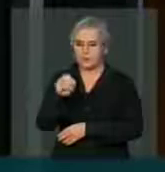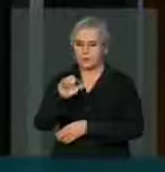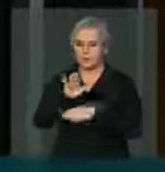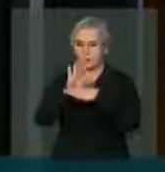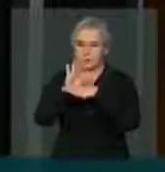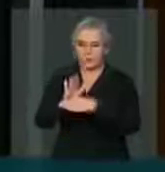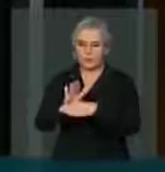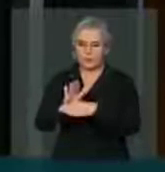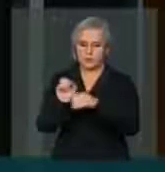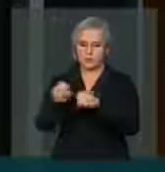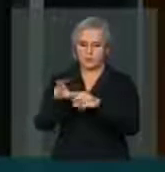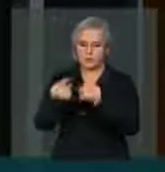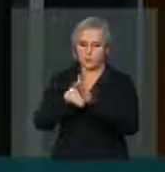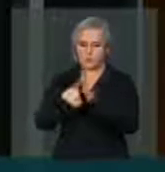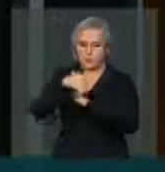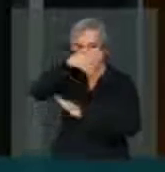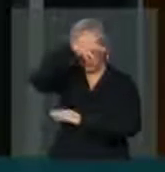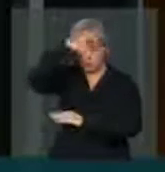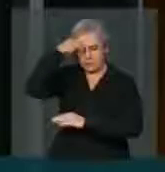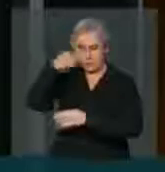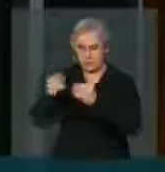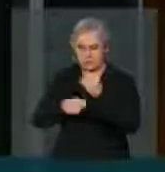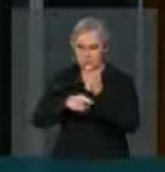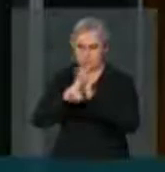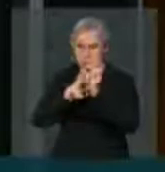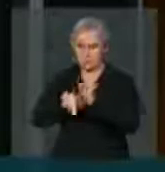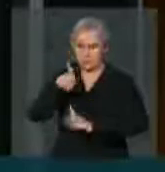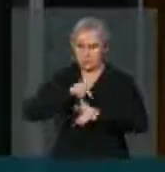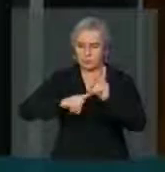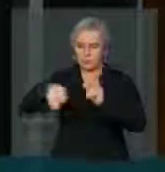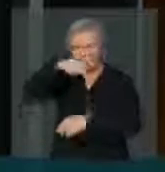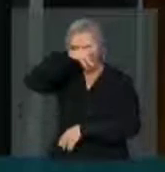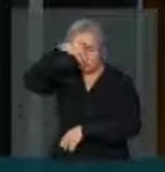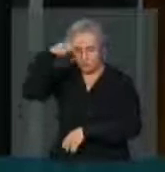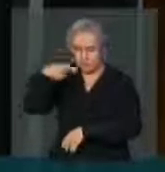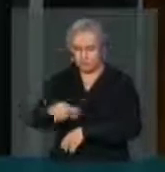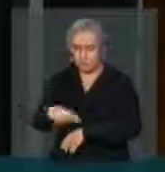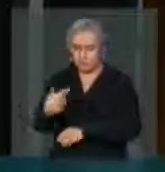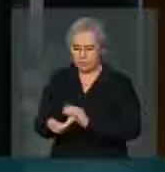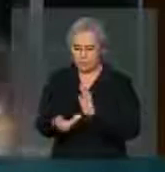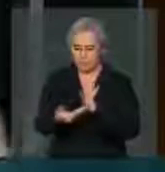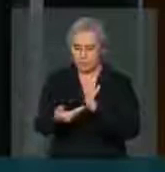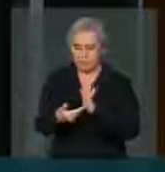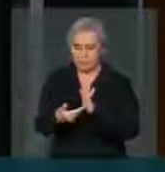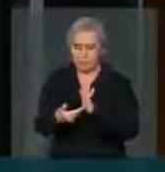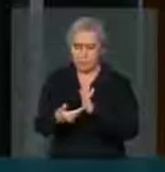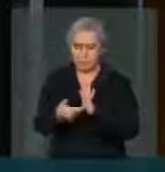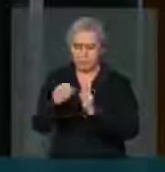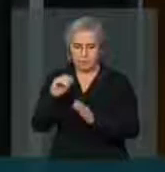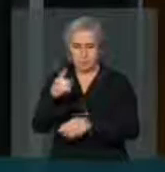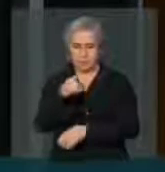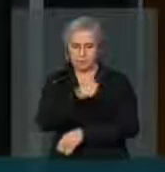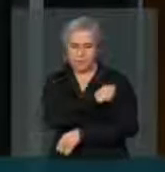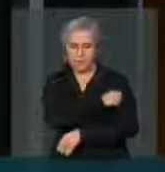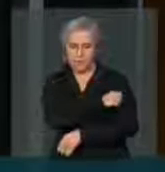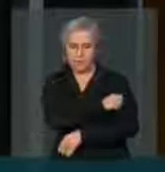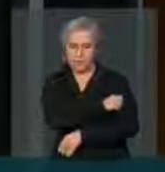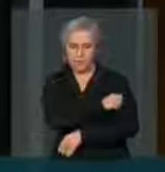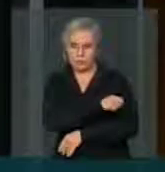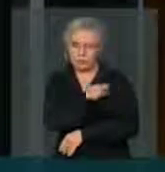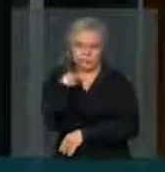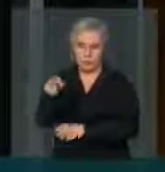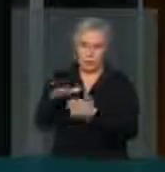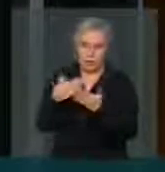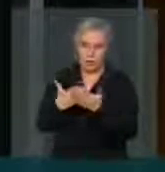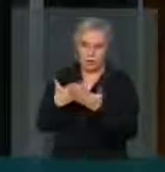histórico e cultural de Mato Grosso. Como representante do povo mato-grossense na Câmara dos Deputados, ex-aluno salesiano, quero que fique